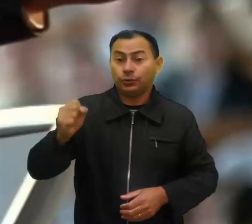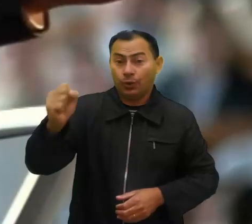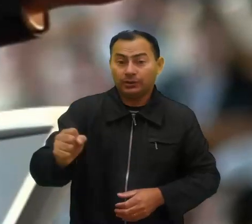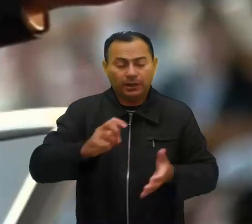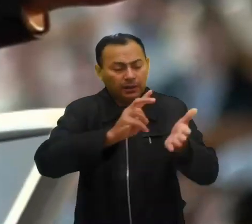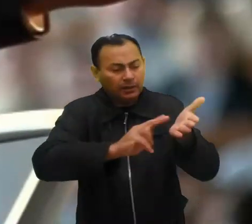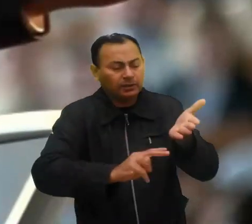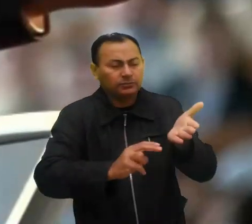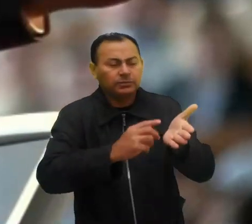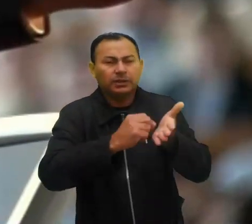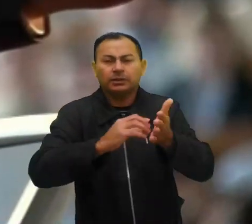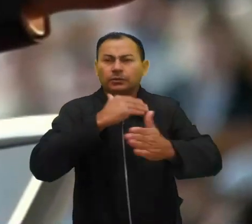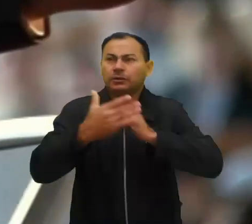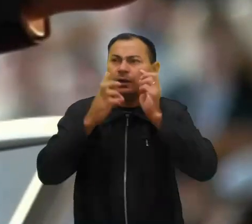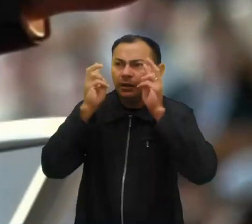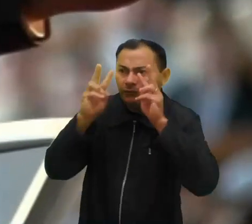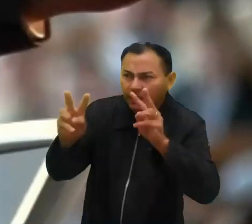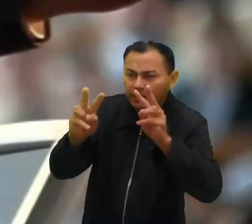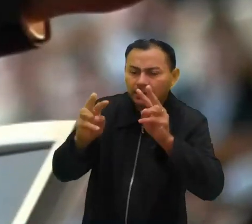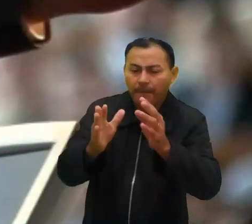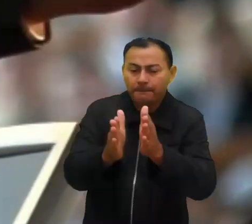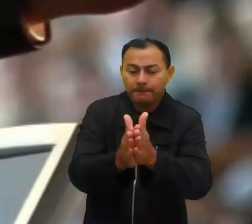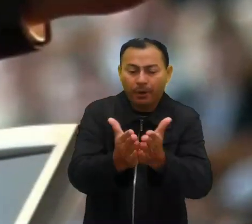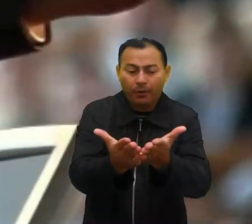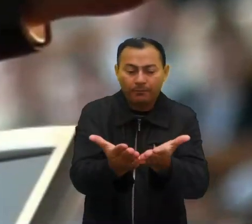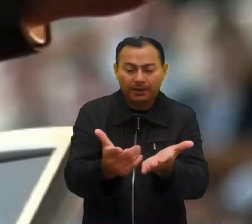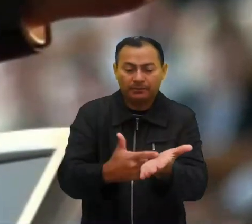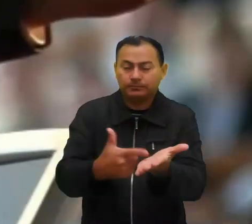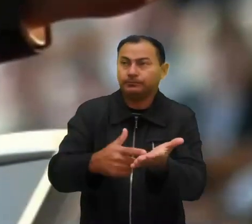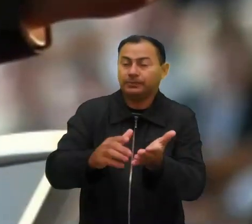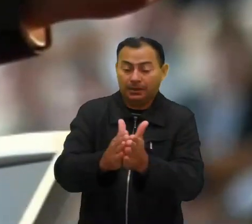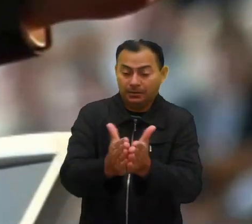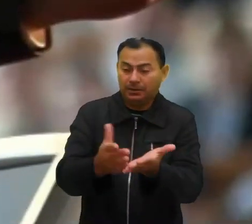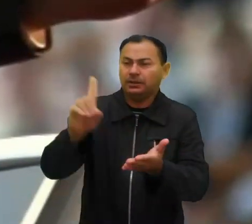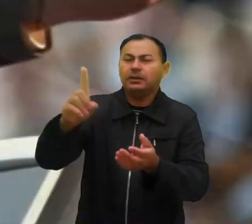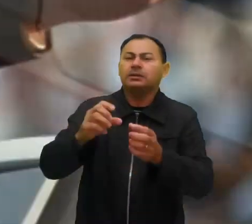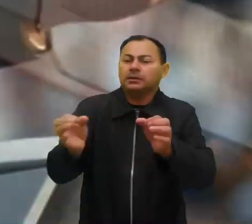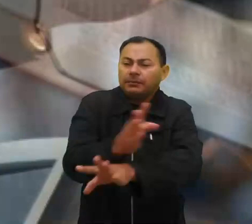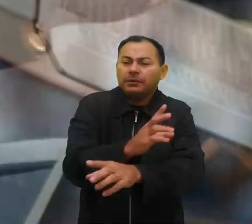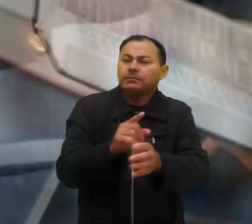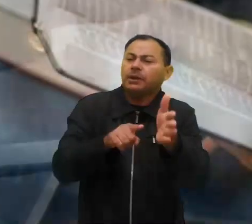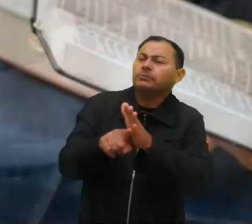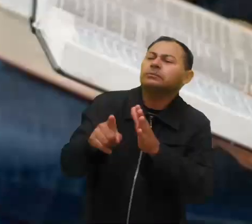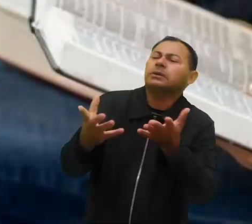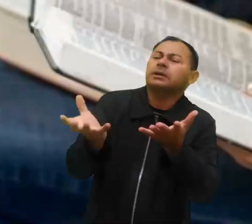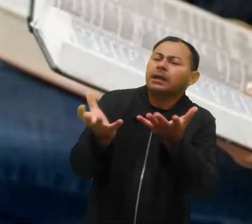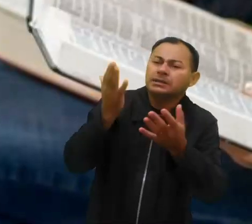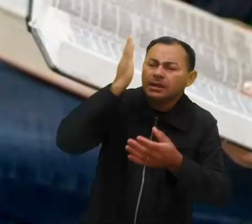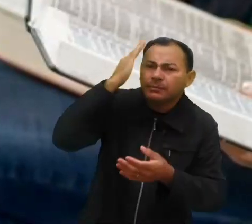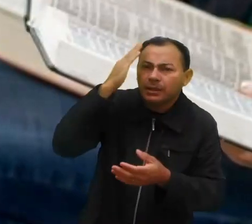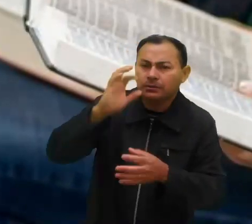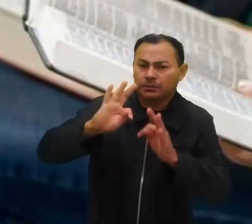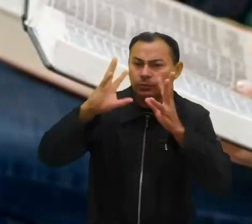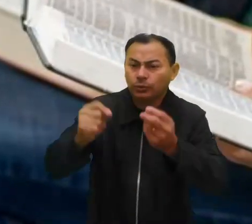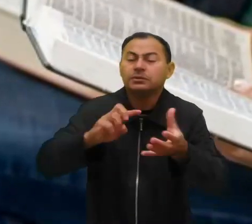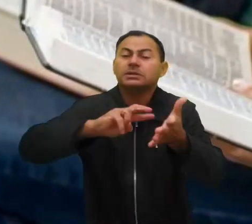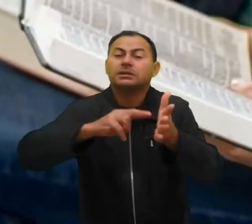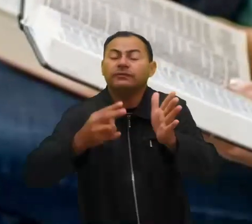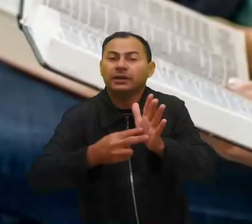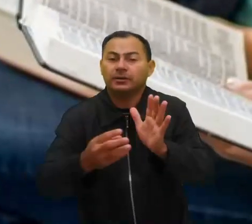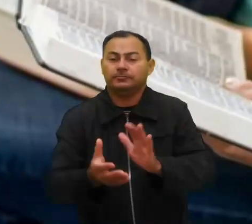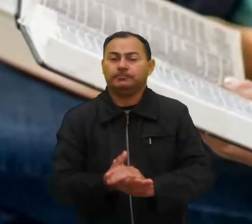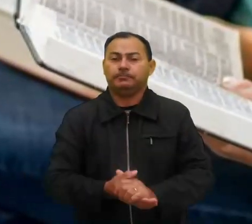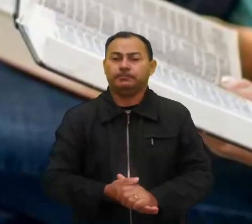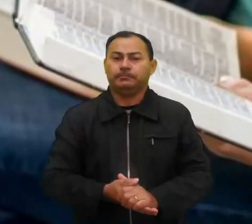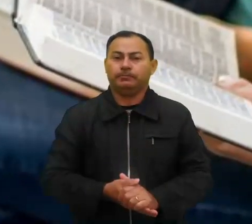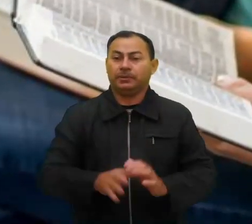passagem e todo mundo acompanhava a leitura na própria Bíblia. Quando ele terminou, perguntou: "E vocês querem saber o que tudo isso